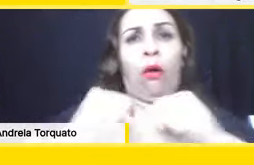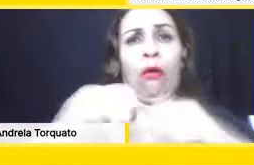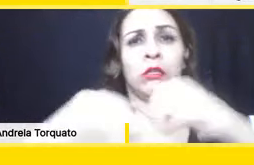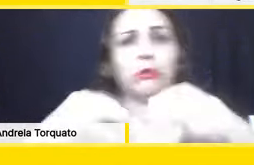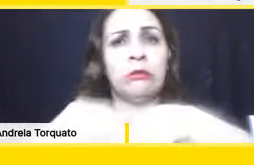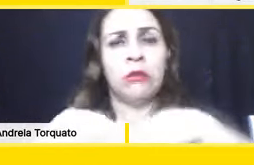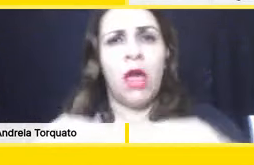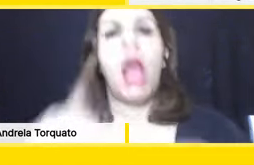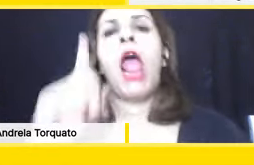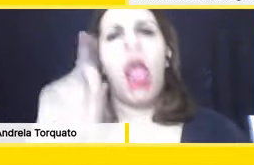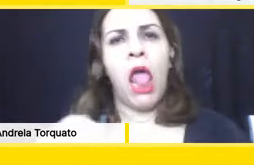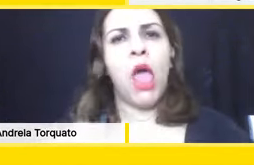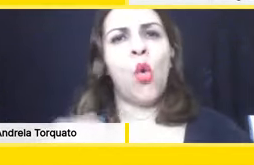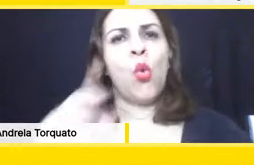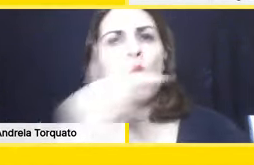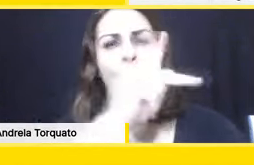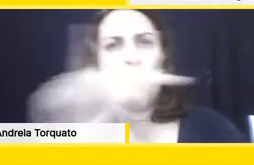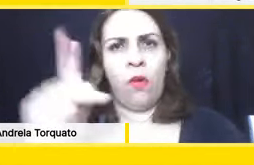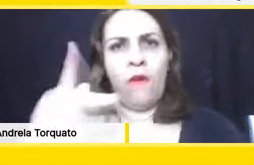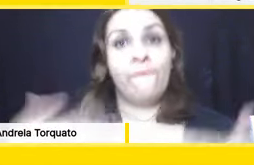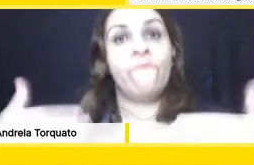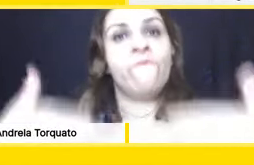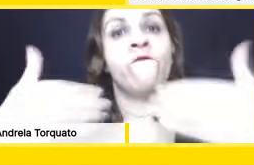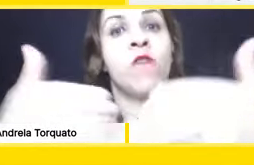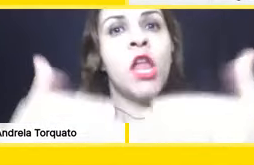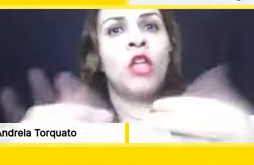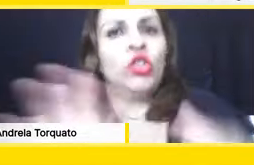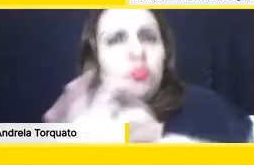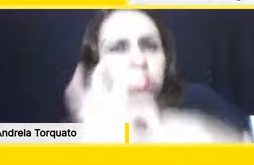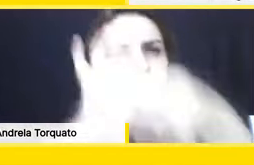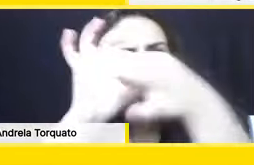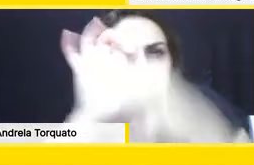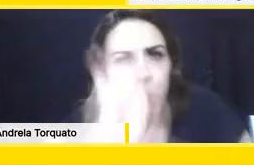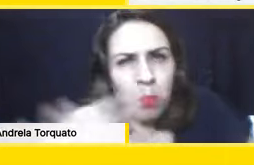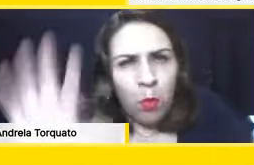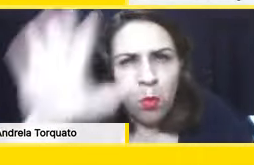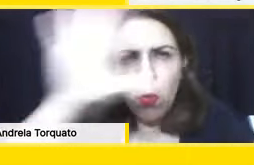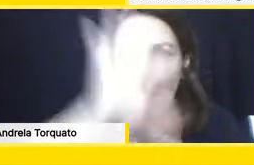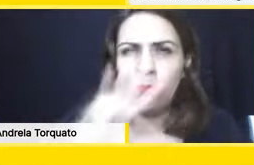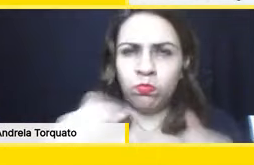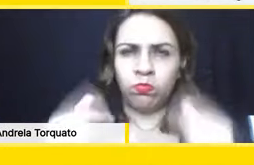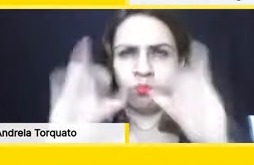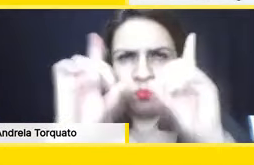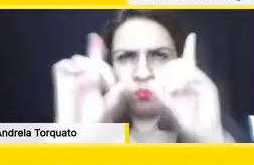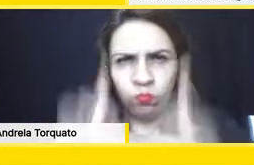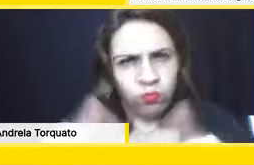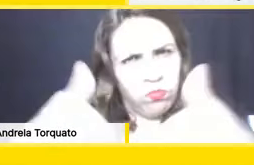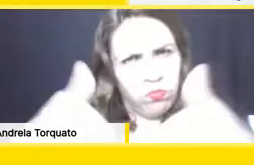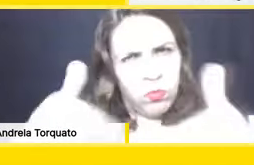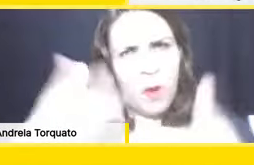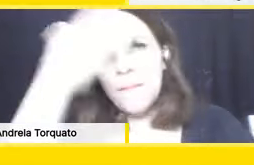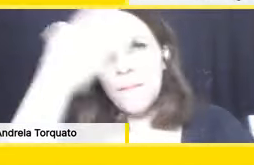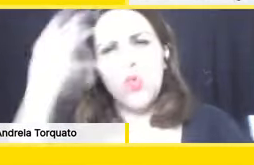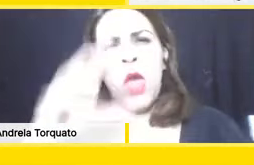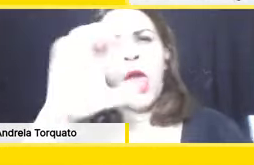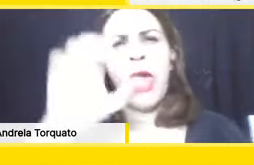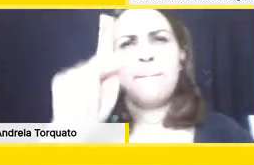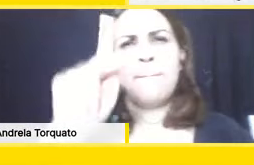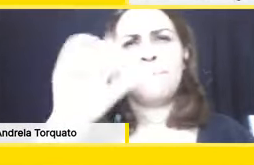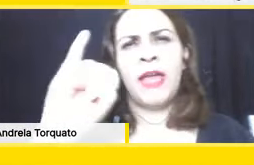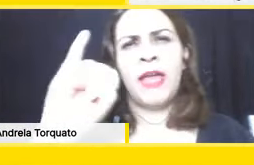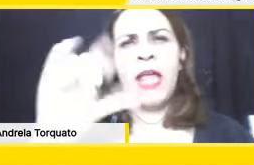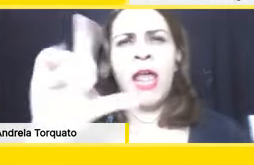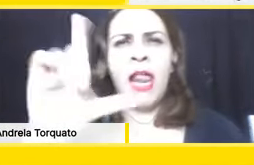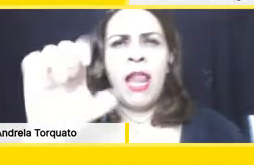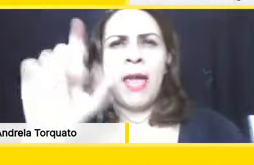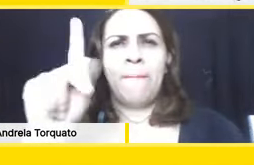sou o presidente da Frente Parlamentar Interestadual em Defesa dos Direitos da Pessoa com Epilepsia. É uma frente que reúne todos os